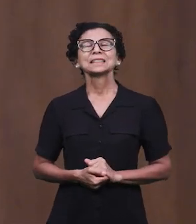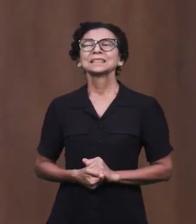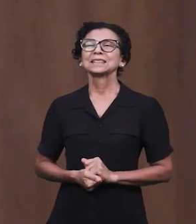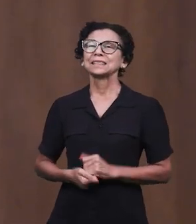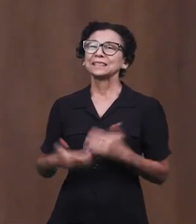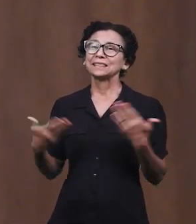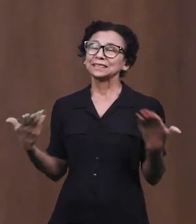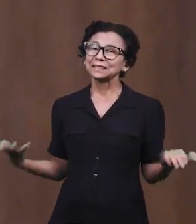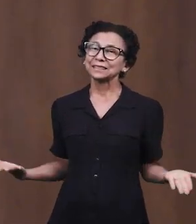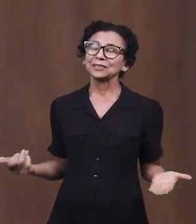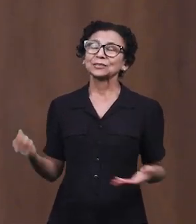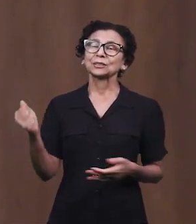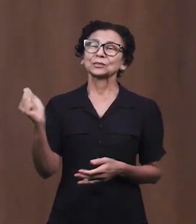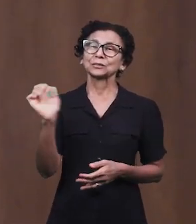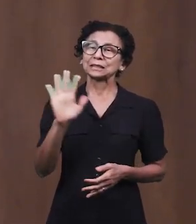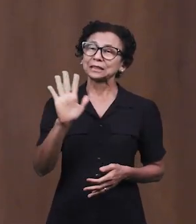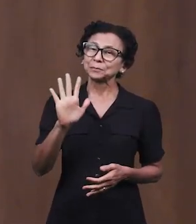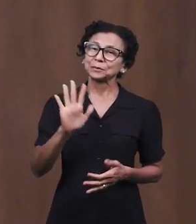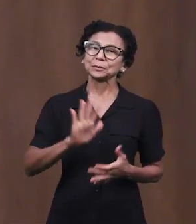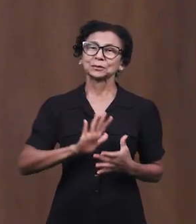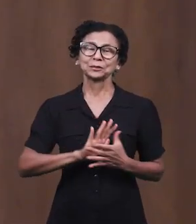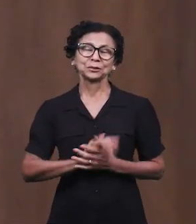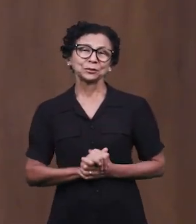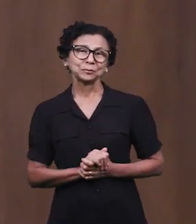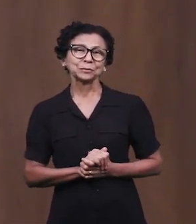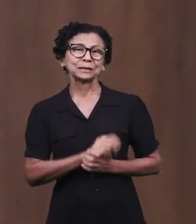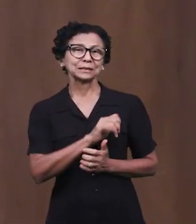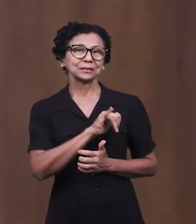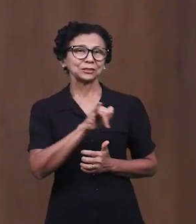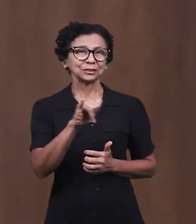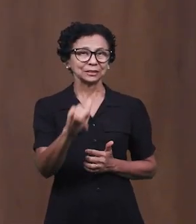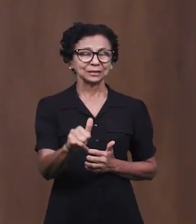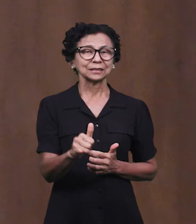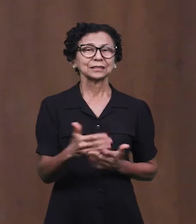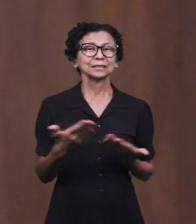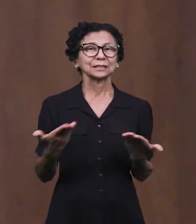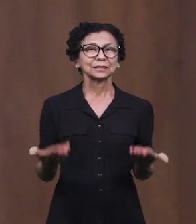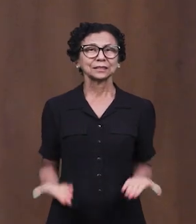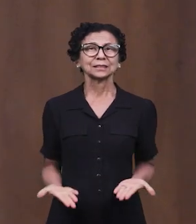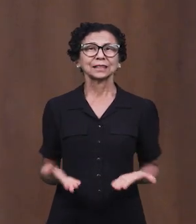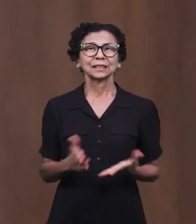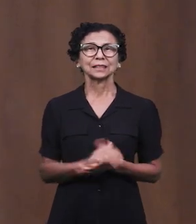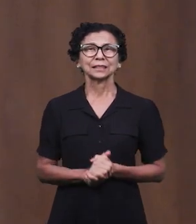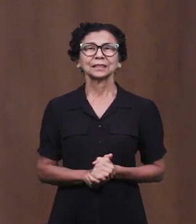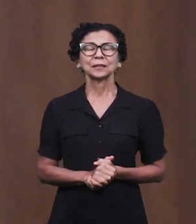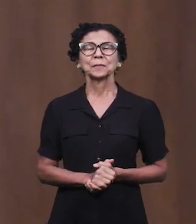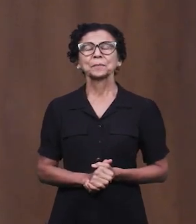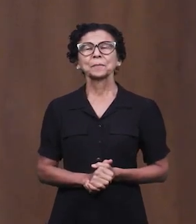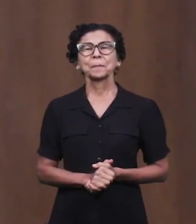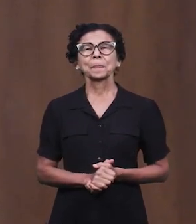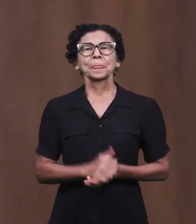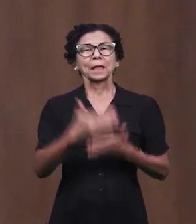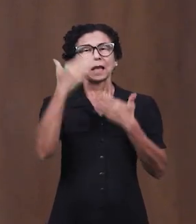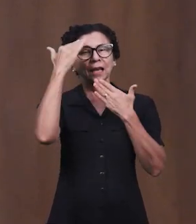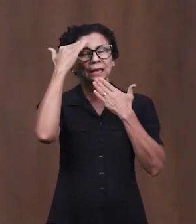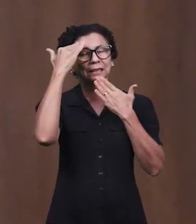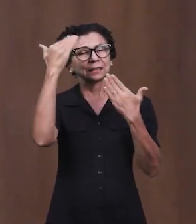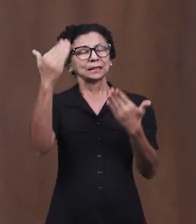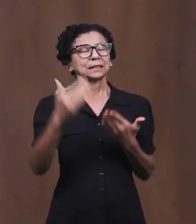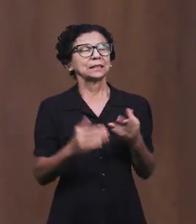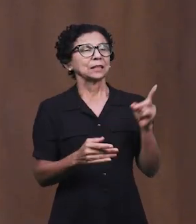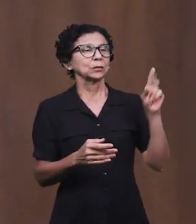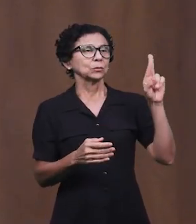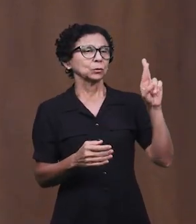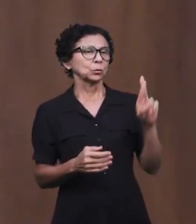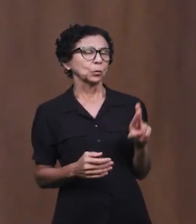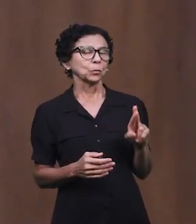deste programa, queremos expressar agora, neste momento, nossa profunda gratidão à doutora Carla, ao